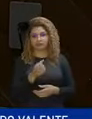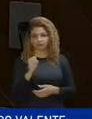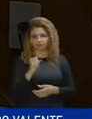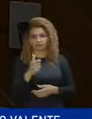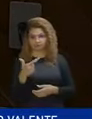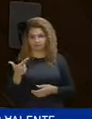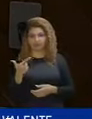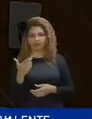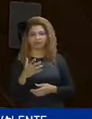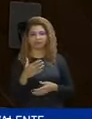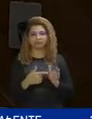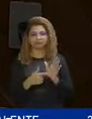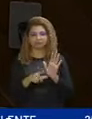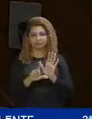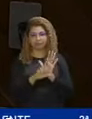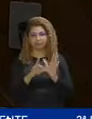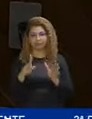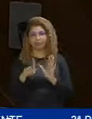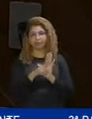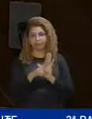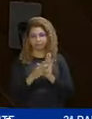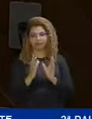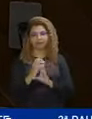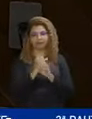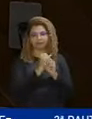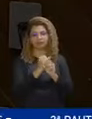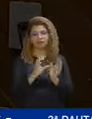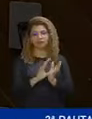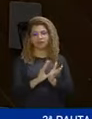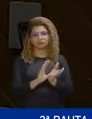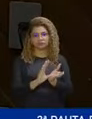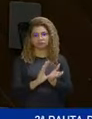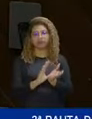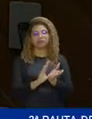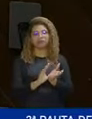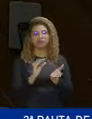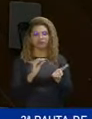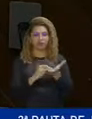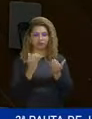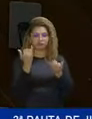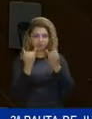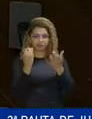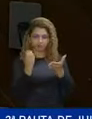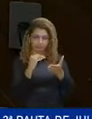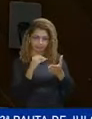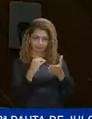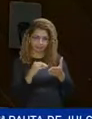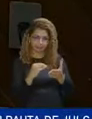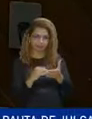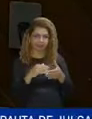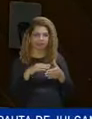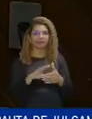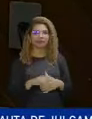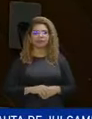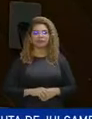672/2020 julgou as contas do recorrente como não prestadas, razão pela qual a espécie não guarda paralelo com a